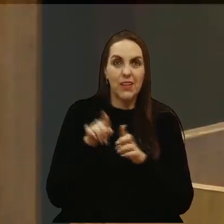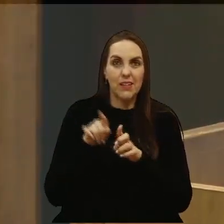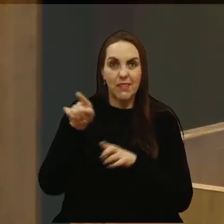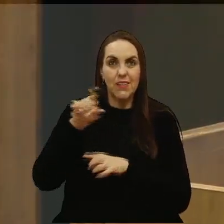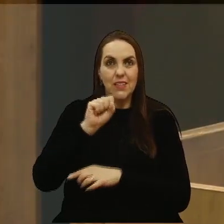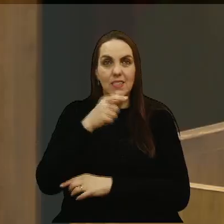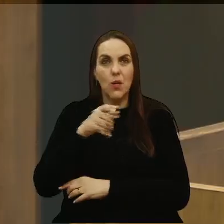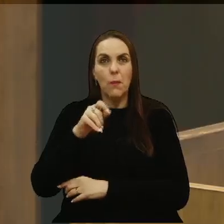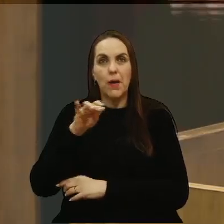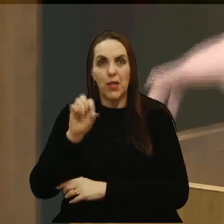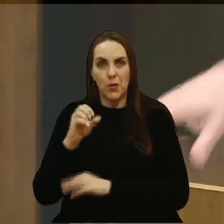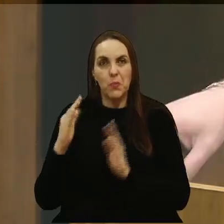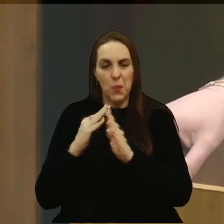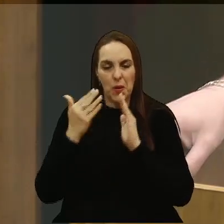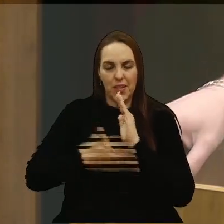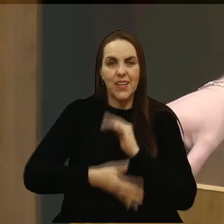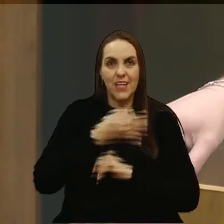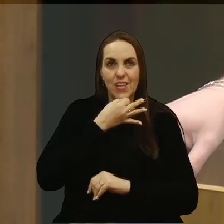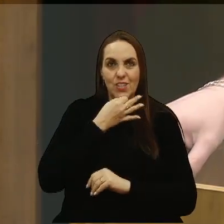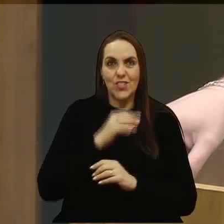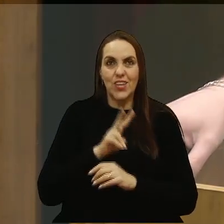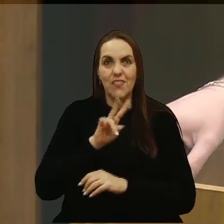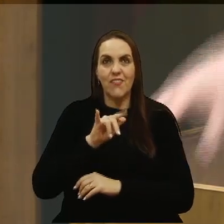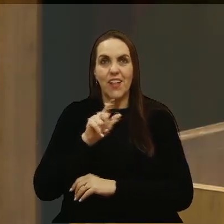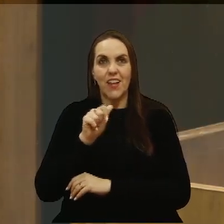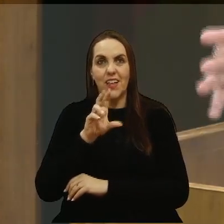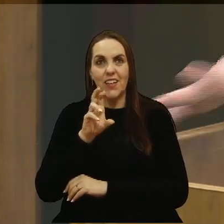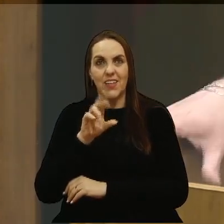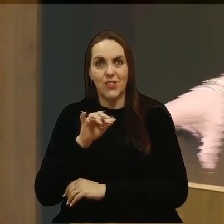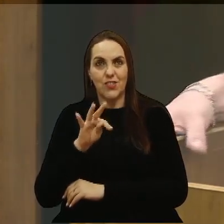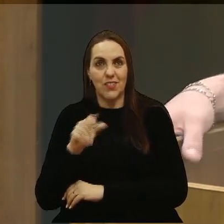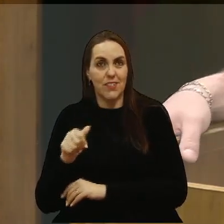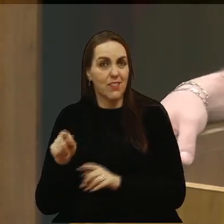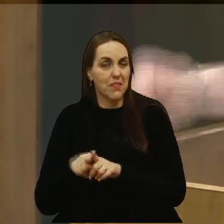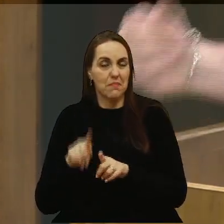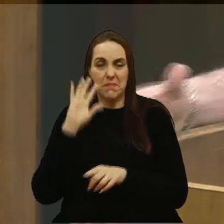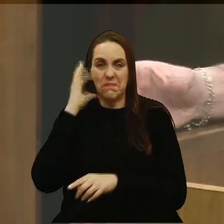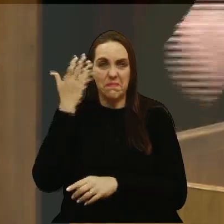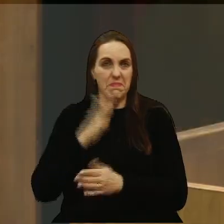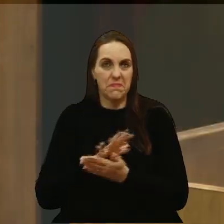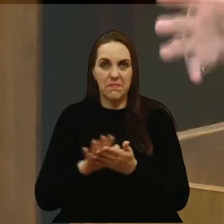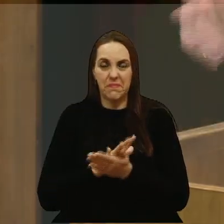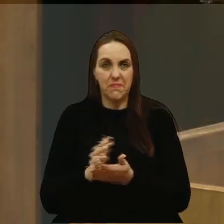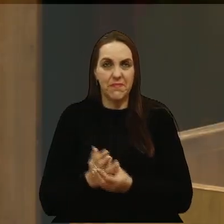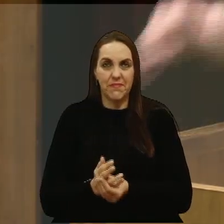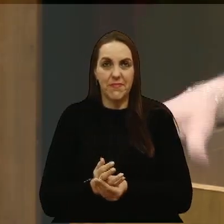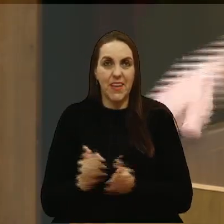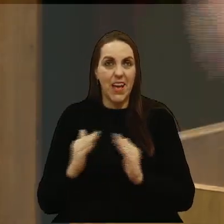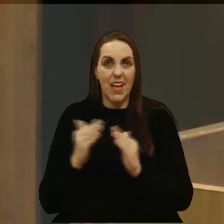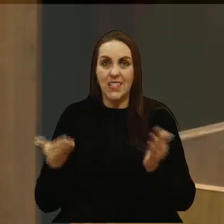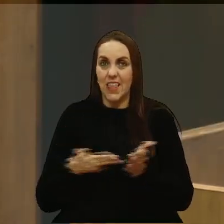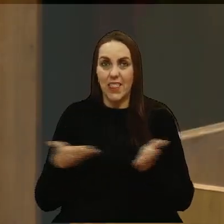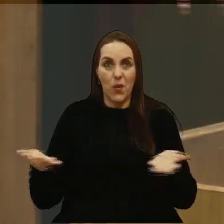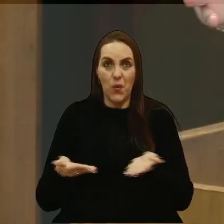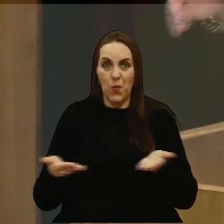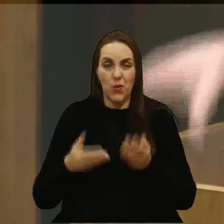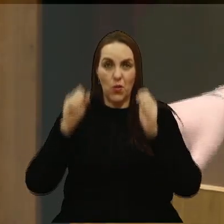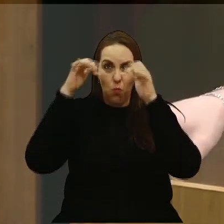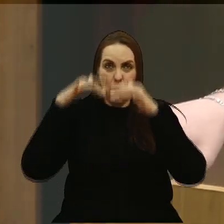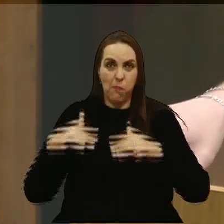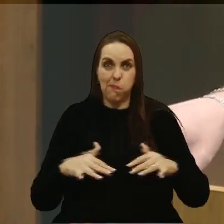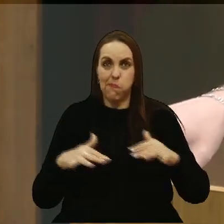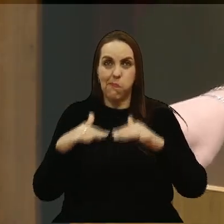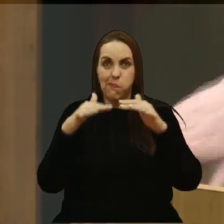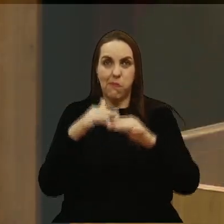moradores de Caxias do Sul, ali em Vila Cristina, sem solução. Gente sem casa até hoje pelas enchentes, eu vou repetir quantas vezes